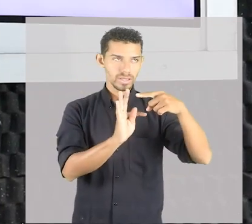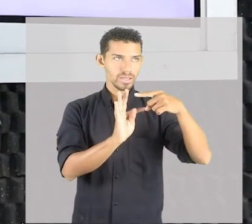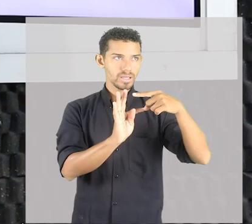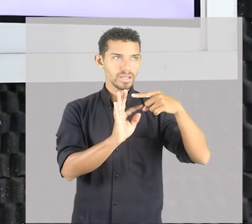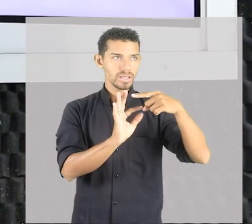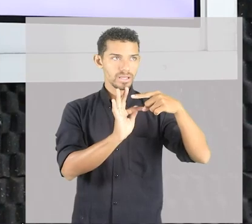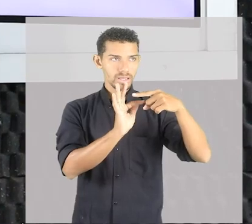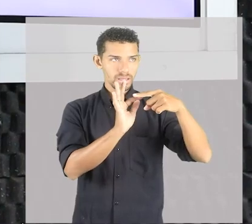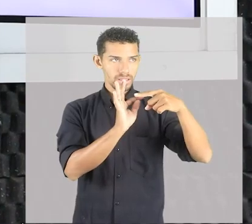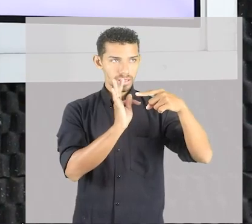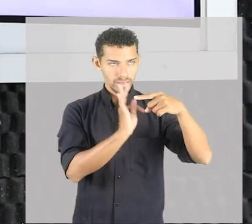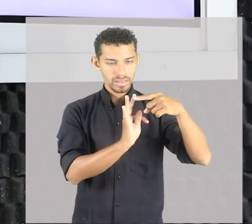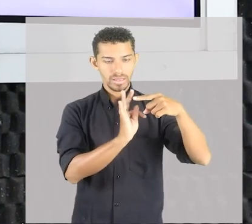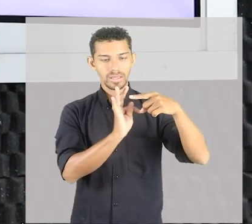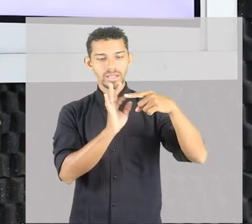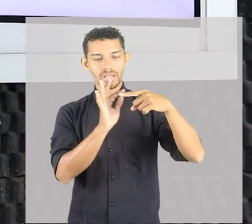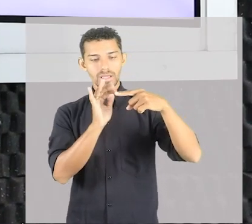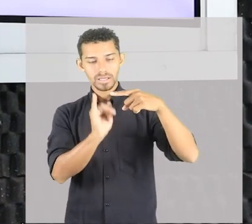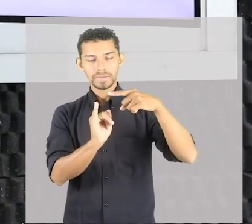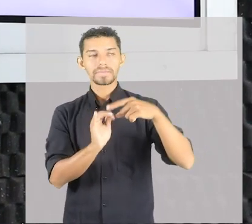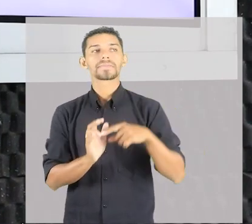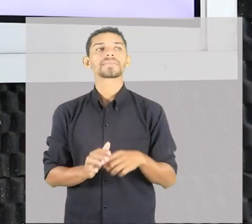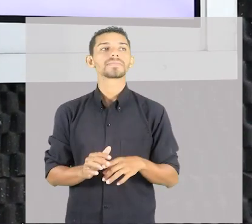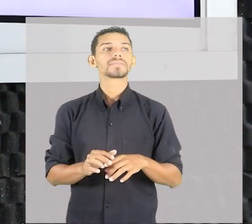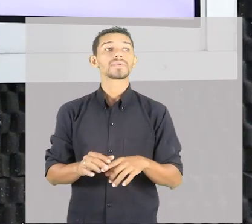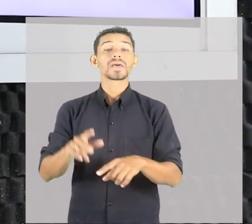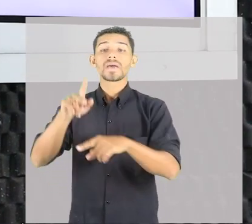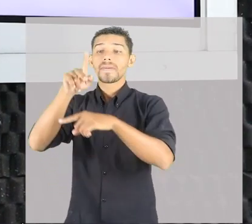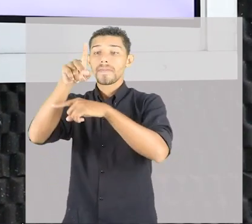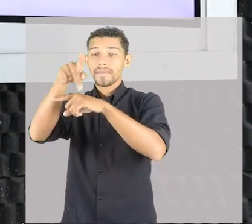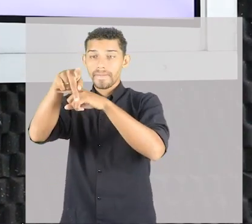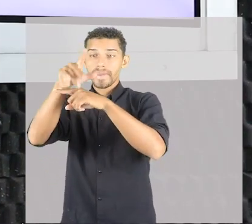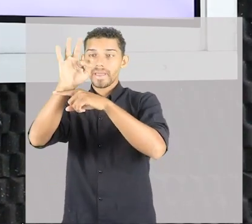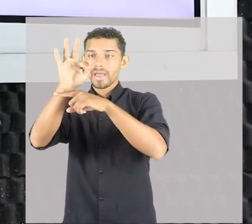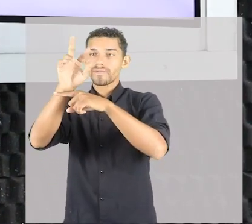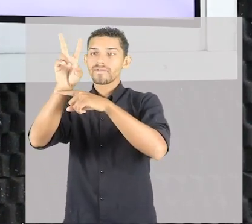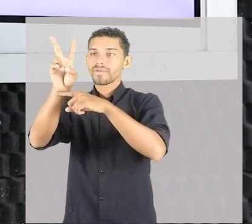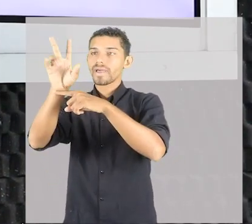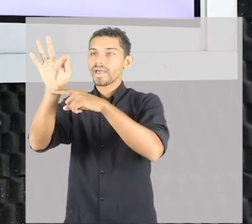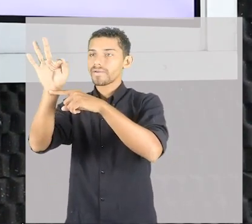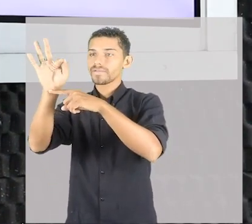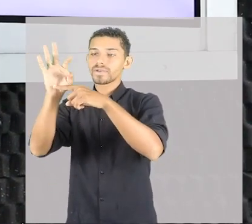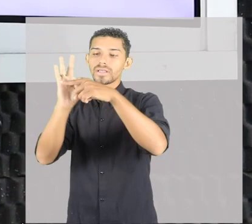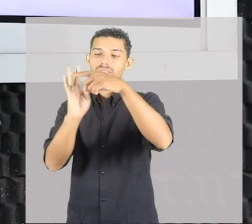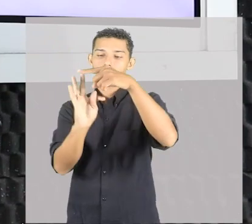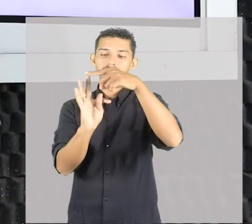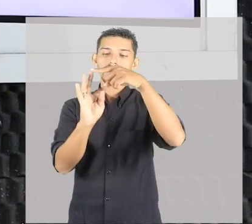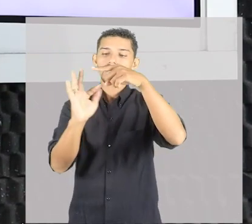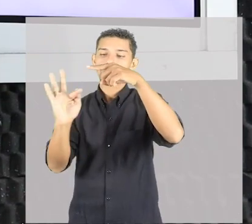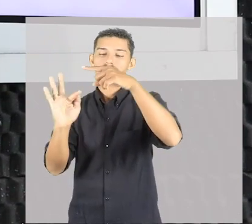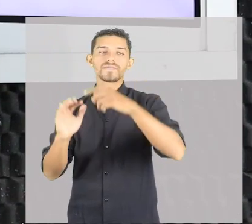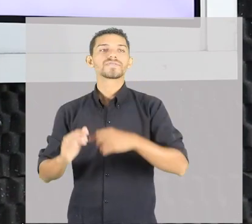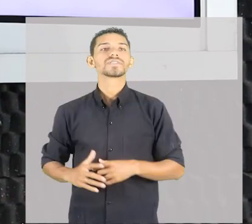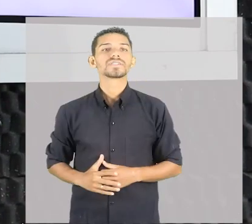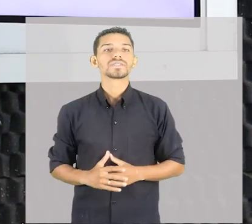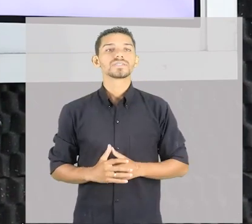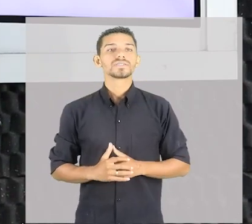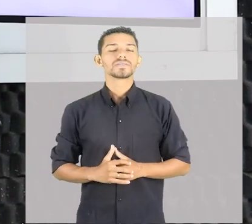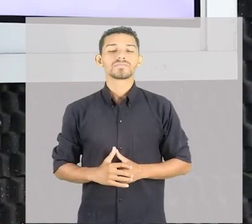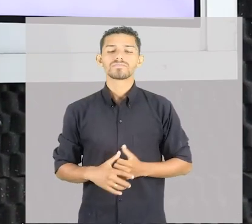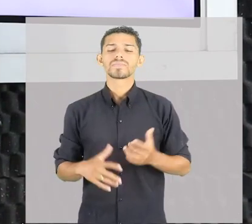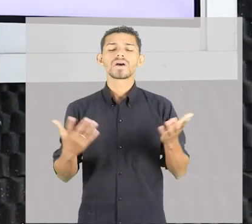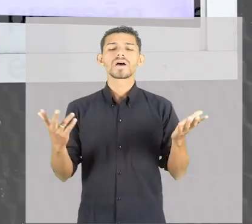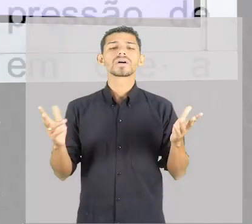primeira coisa que eu faço na minha vida jogar a equação geral E agora Daniel quem tá